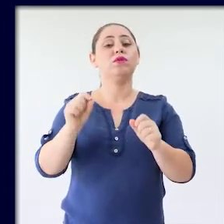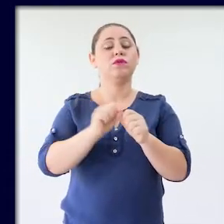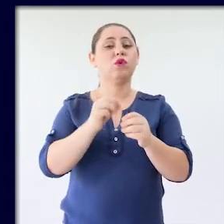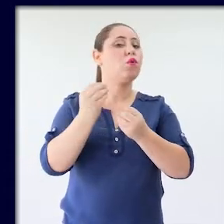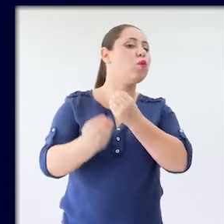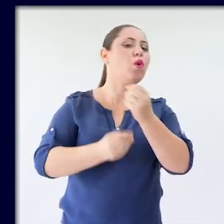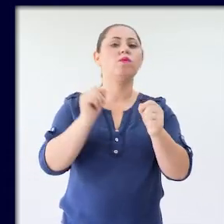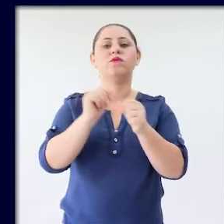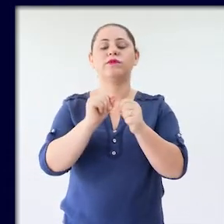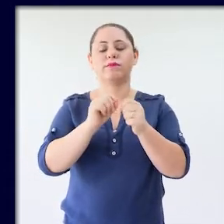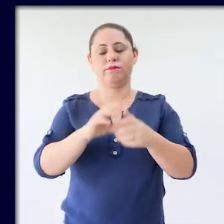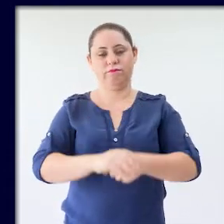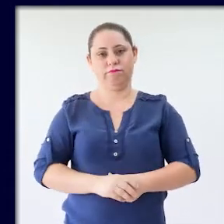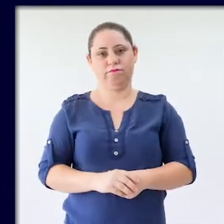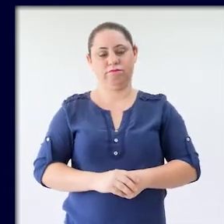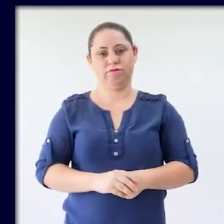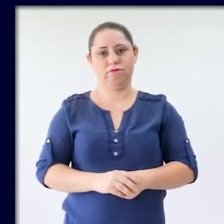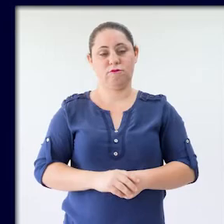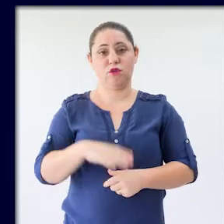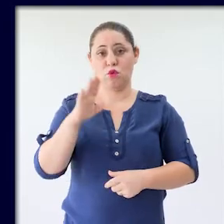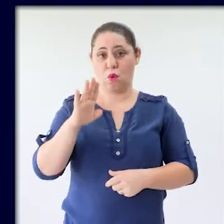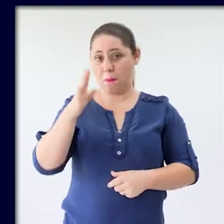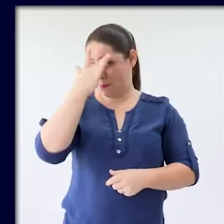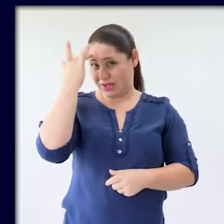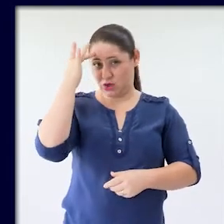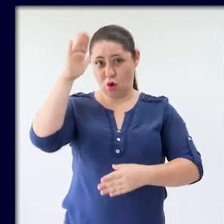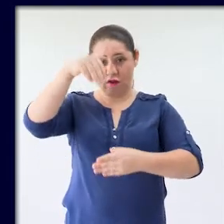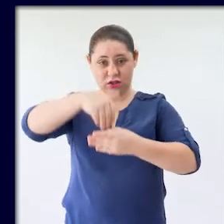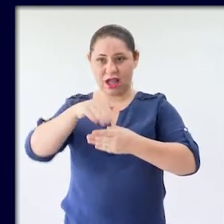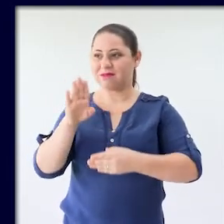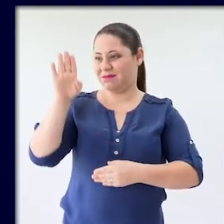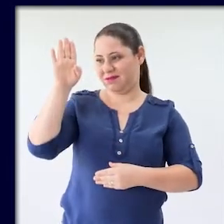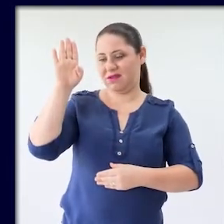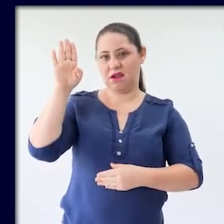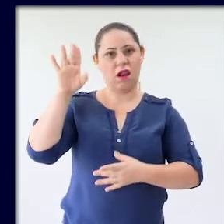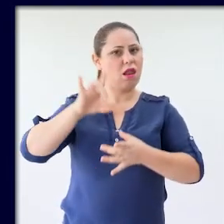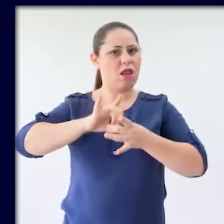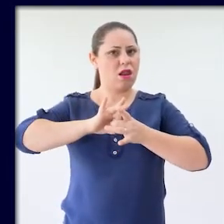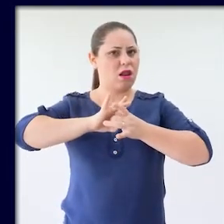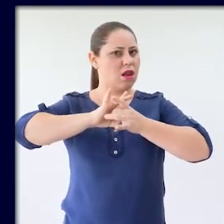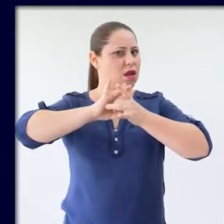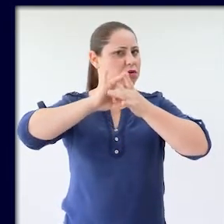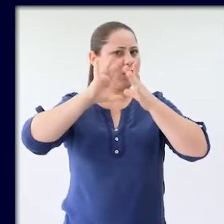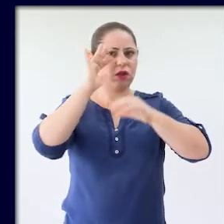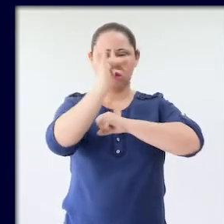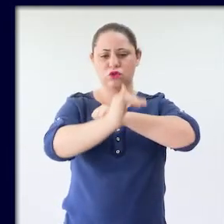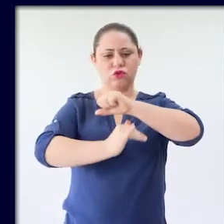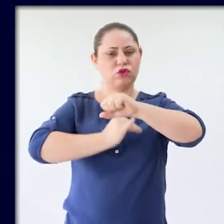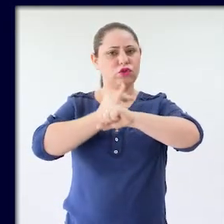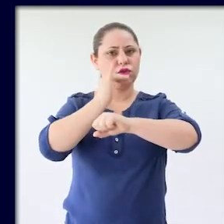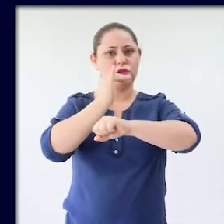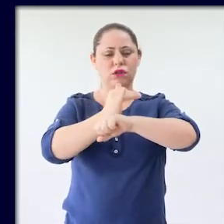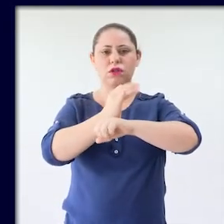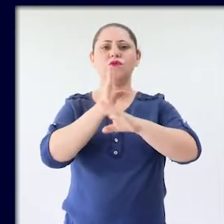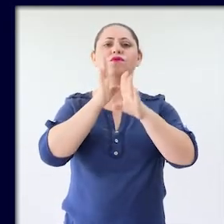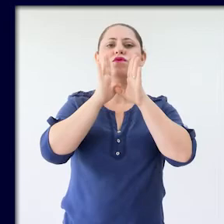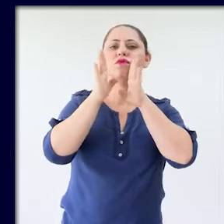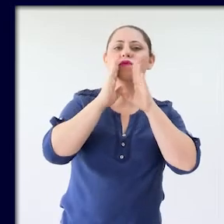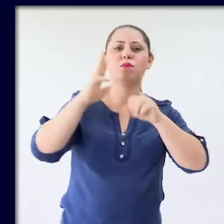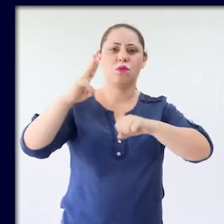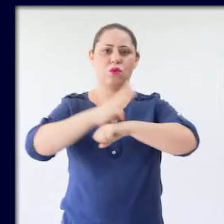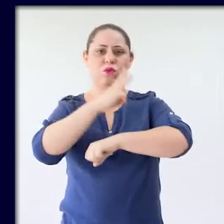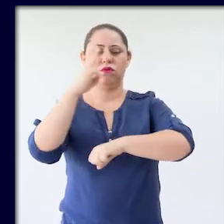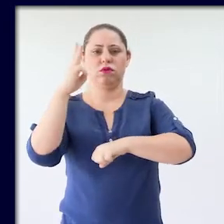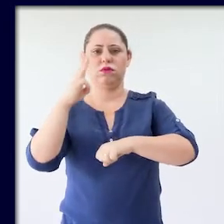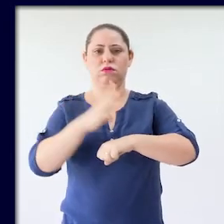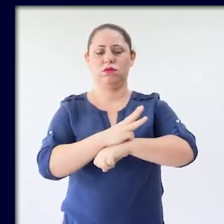que é permitido? Como eles podem fazer isso? O eleitor tem ampla liberdade, seja na internet,